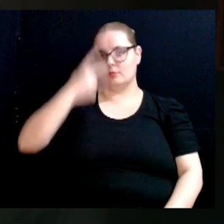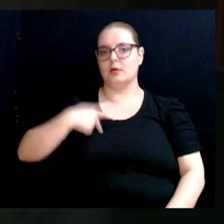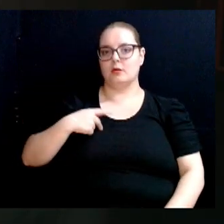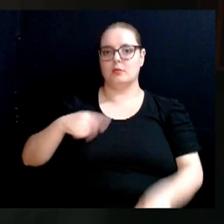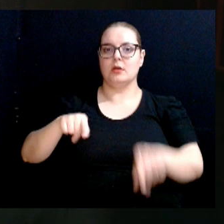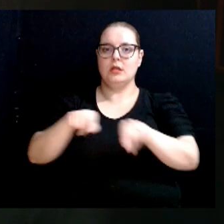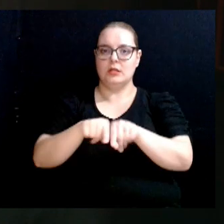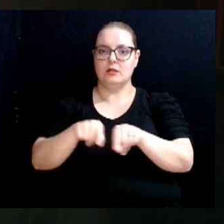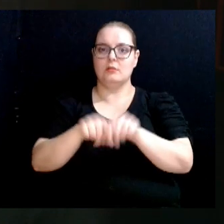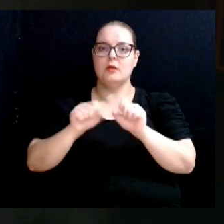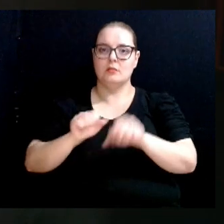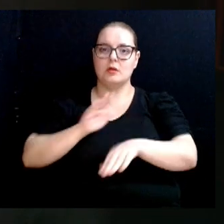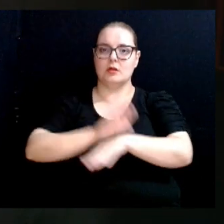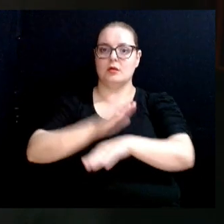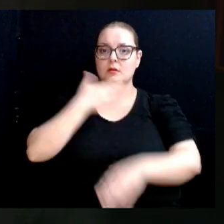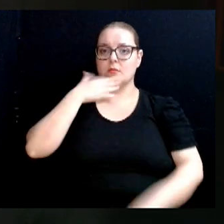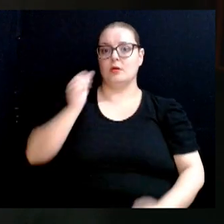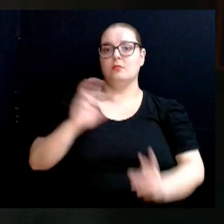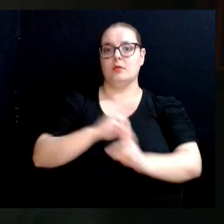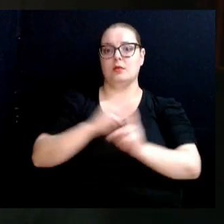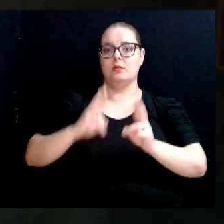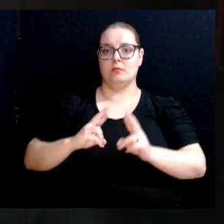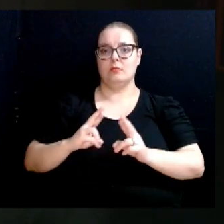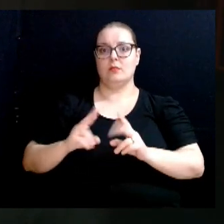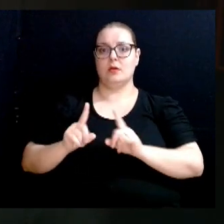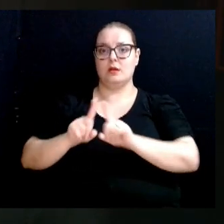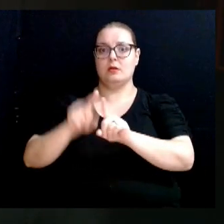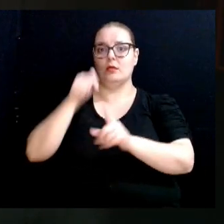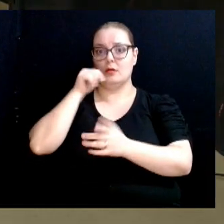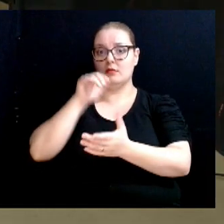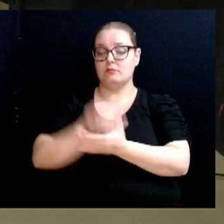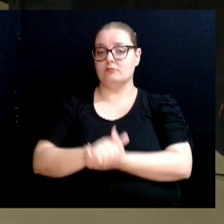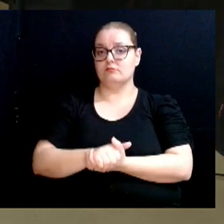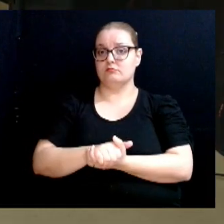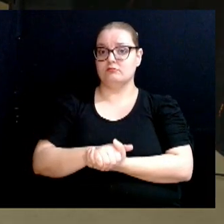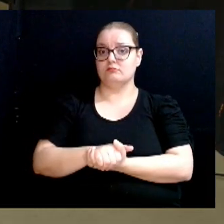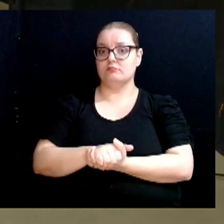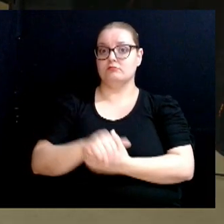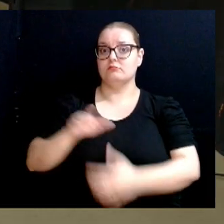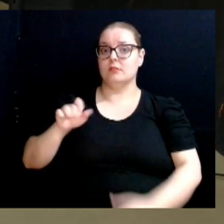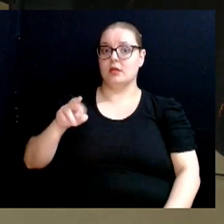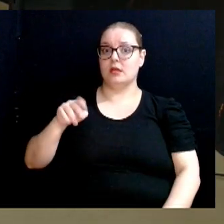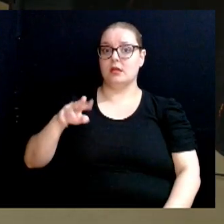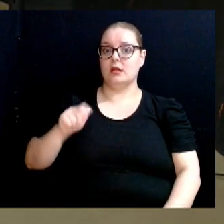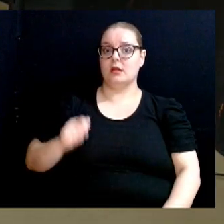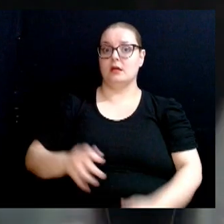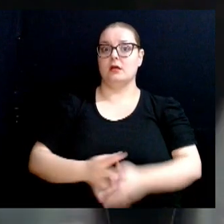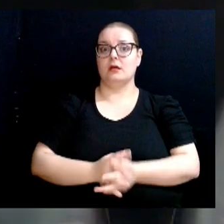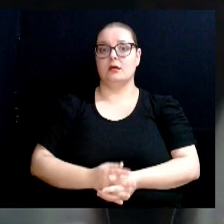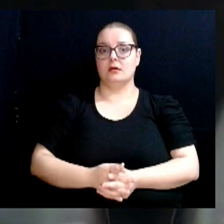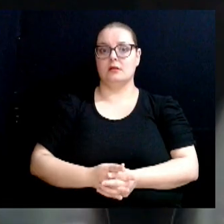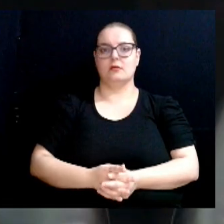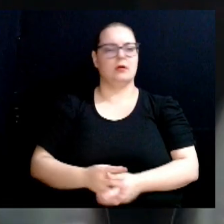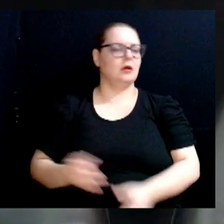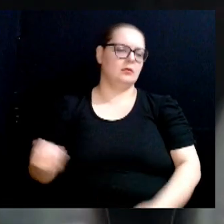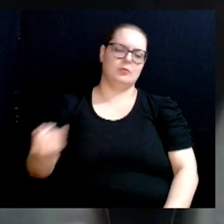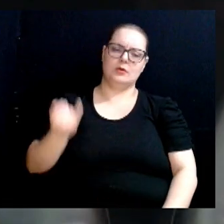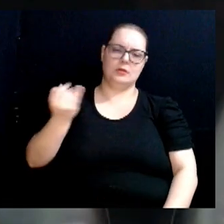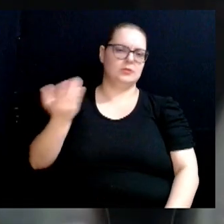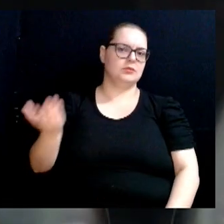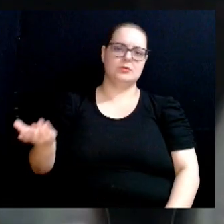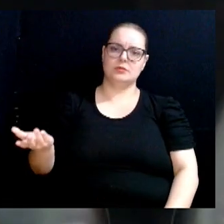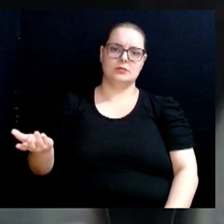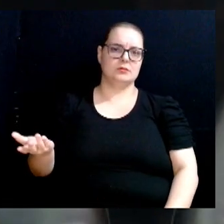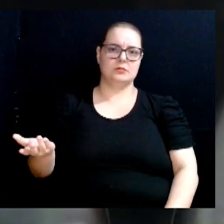a melhorar a relação com a parceira? Karina. Não, é imprescindível, né? Autoestima